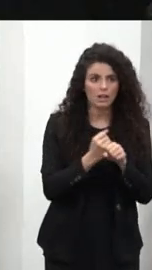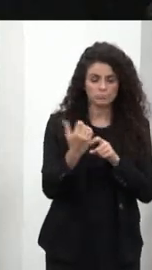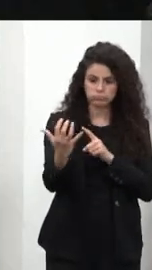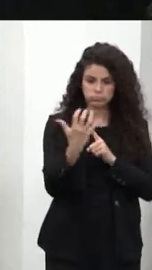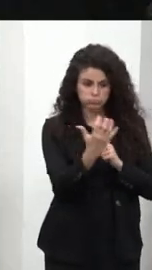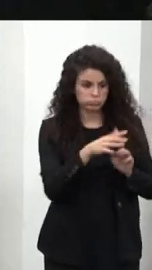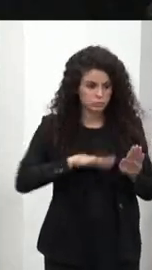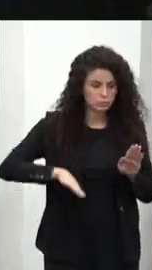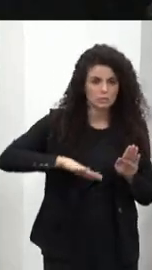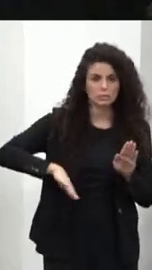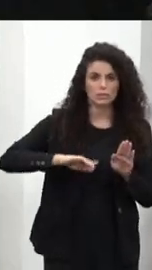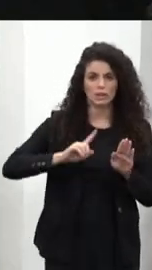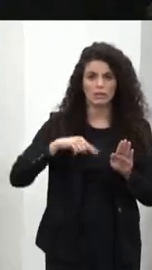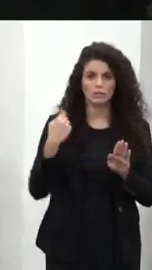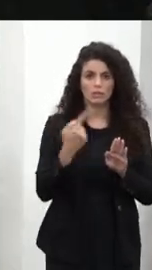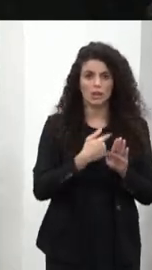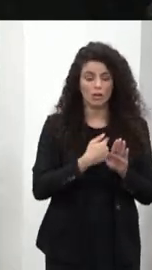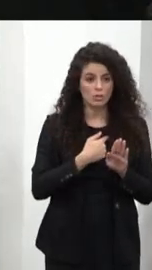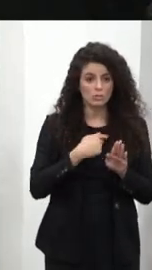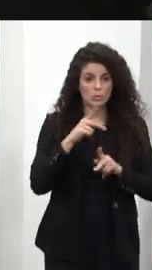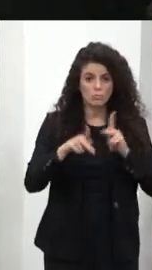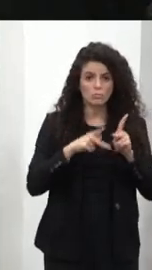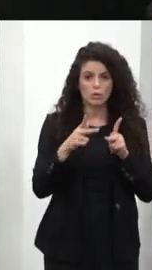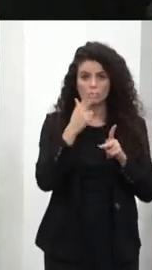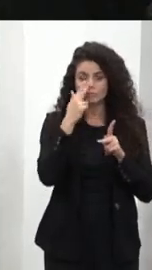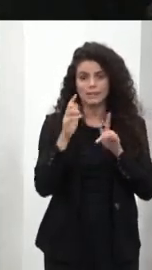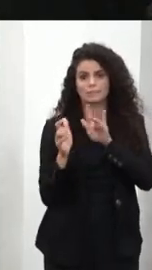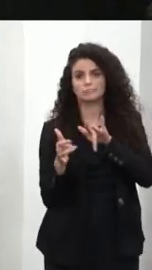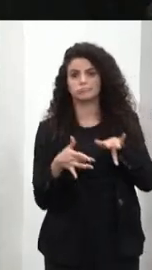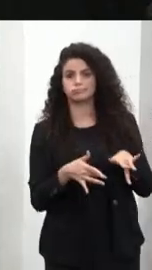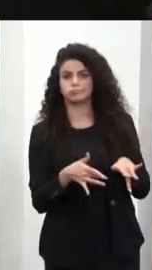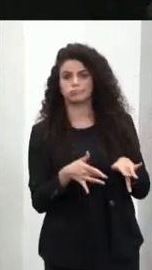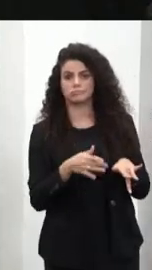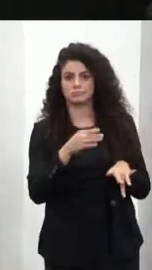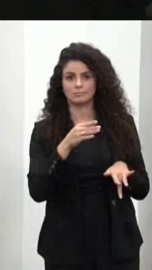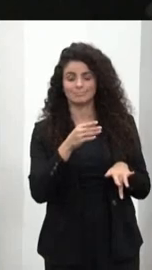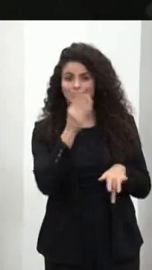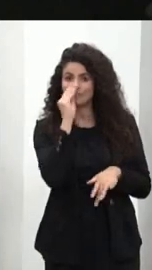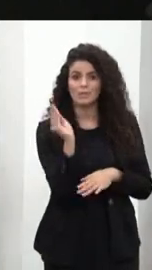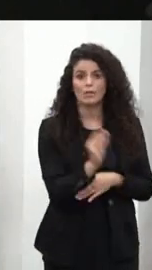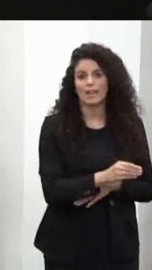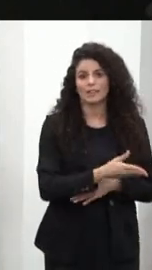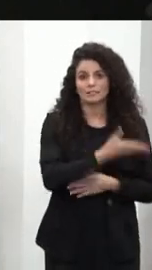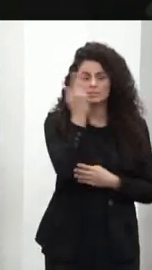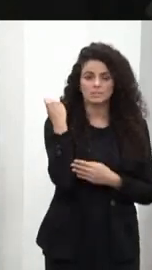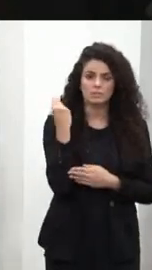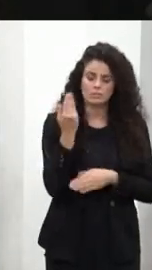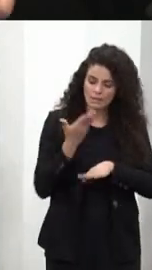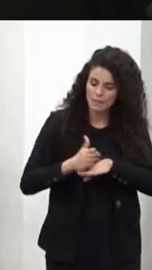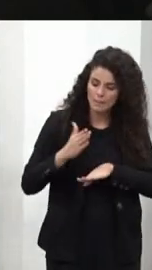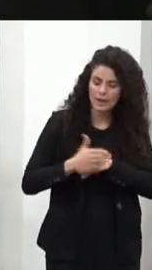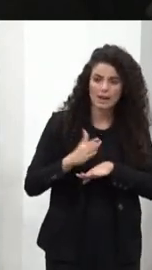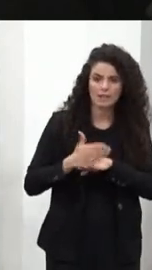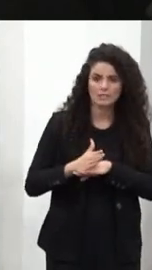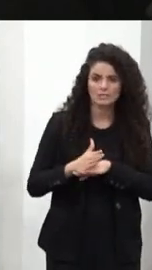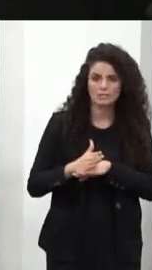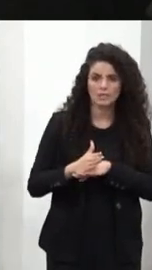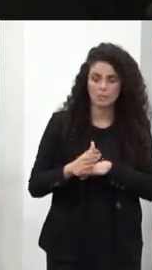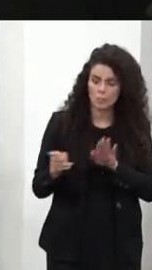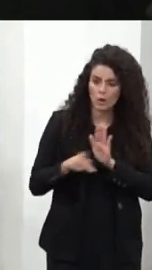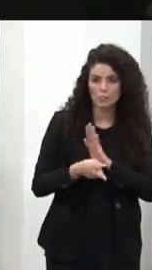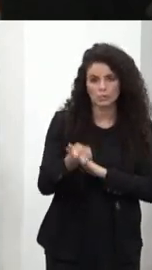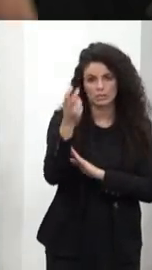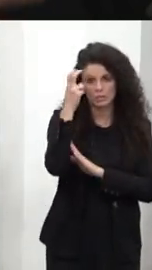essas comunidades estão totalmente abandonadas abandonada é da prática do exercício dessas atividades